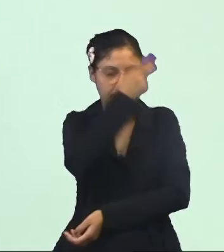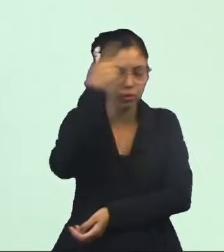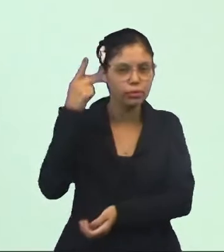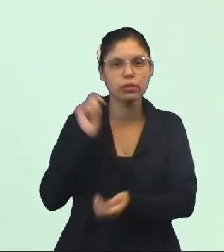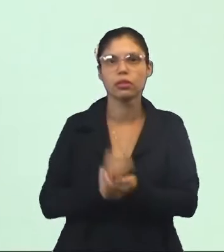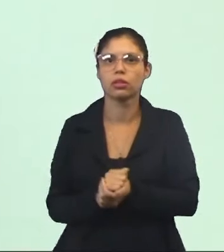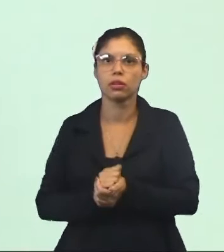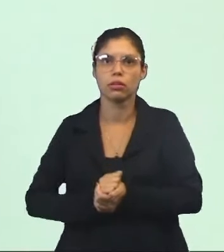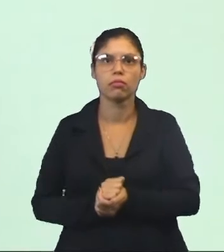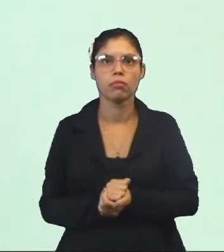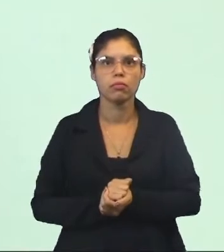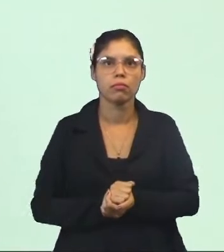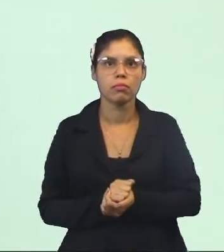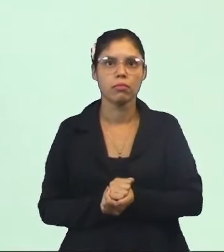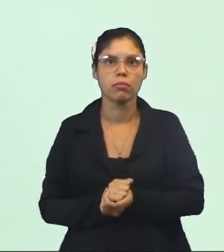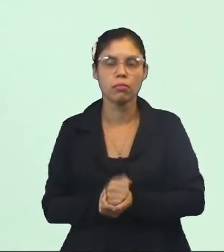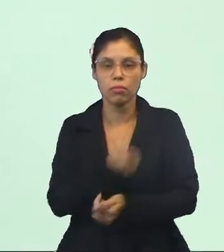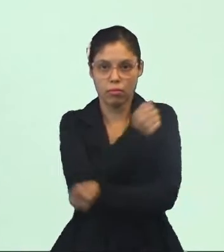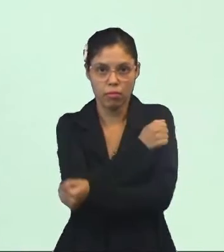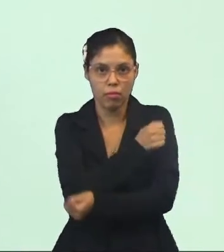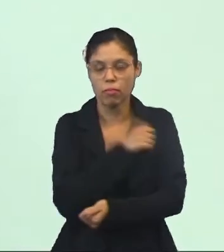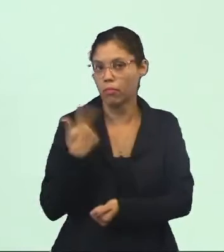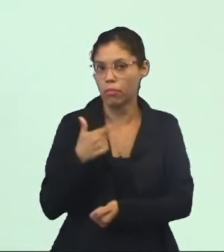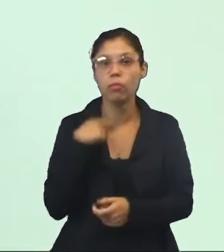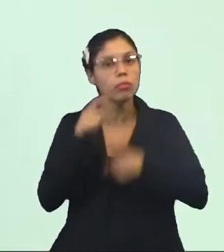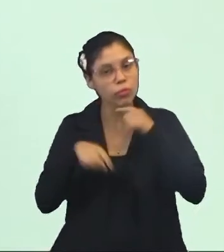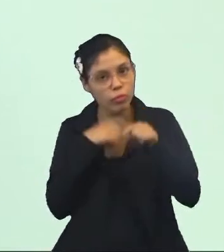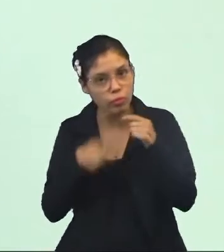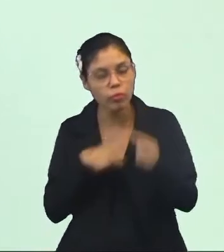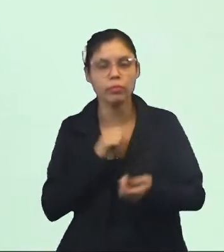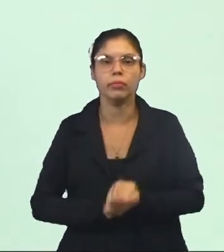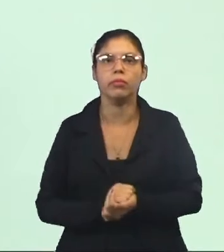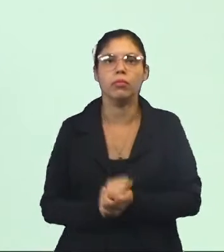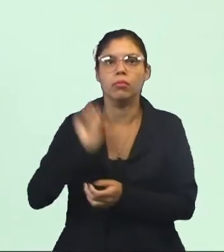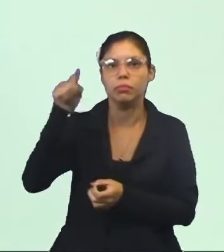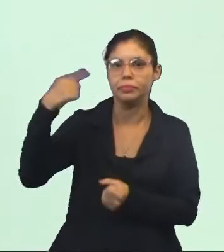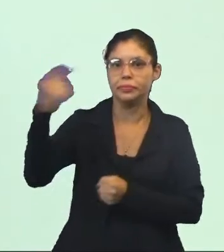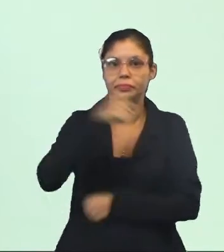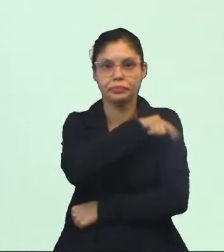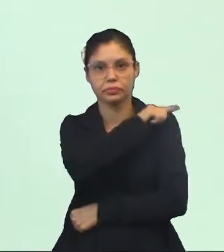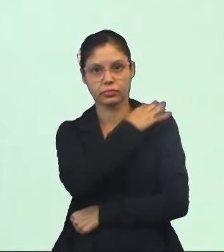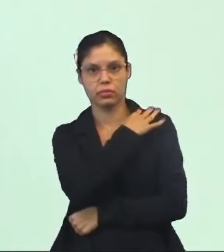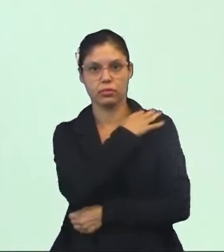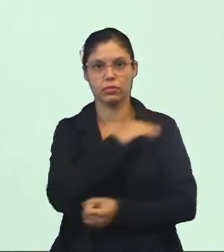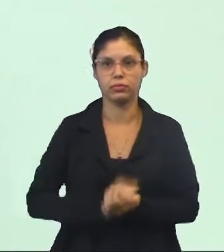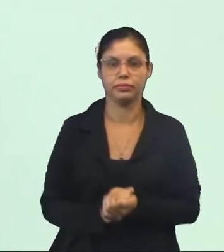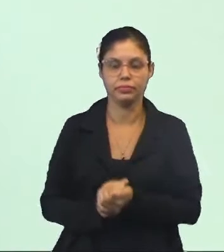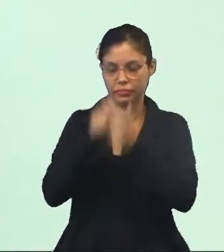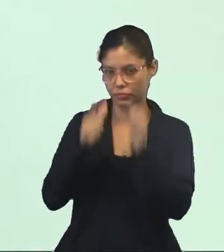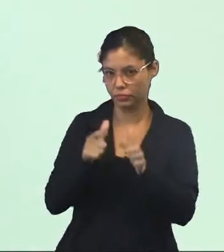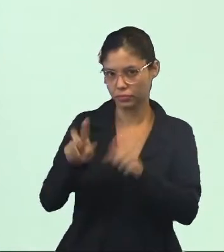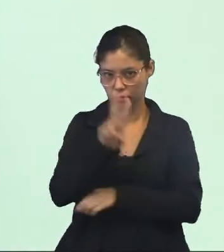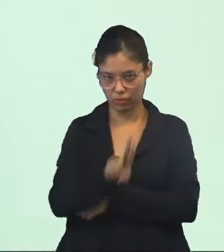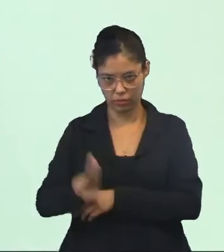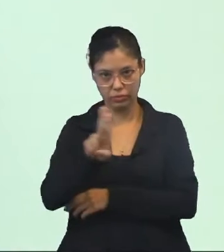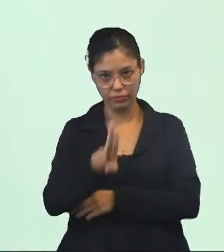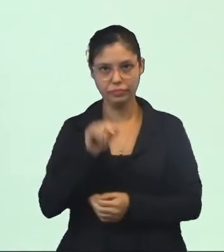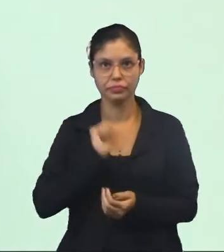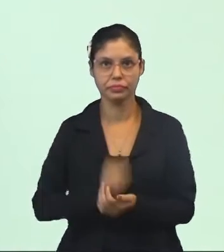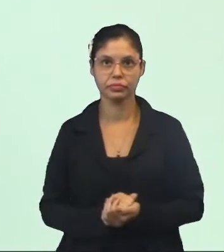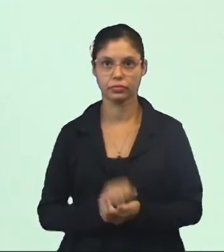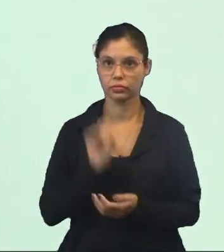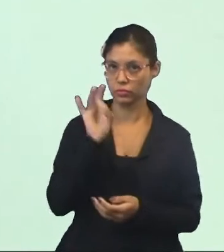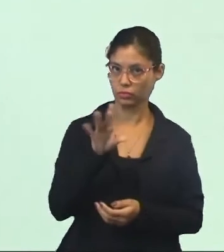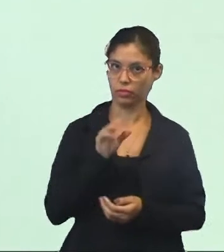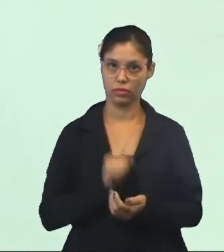não estejam, ou seja, o aluno não esteja dúvida lá no ensino médio, onde ele vai usar ela